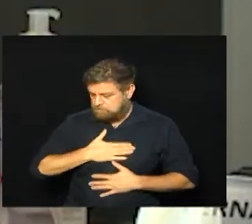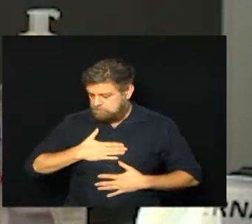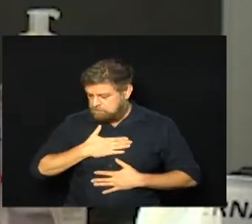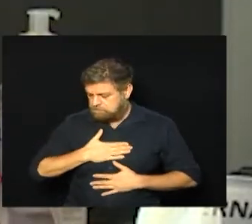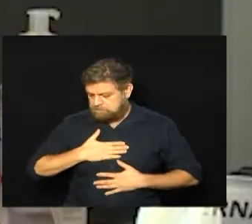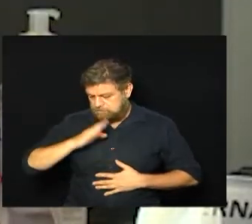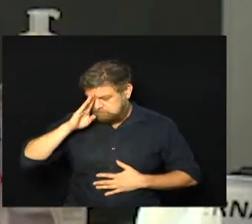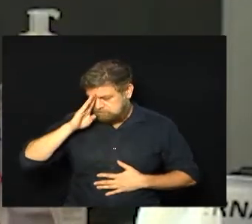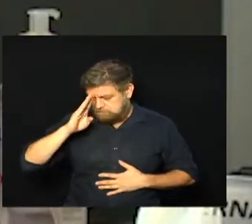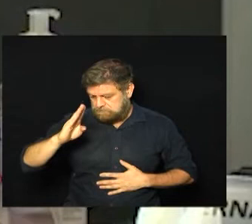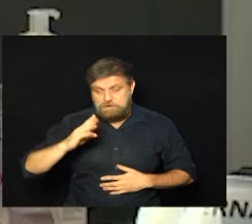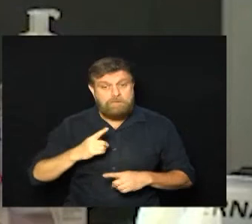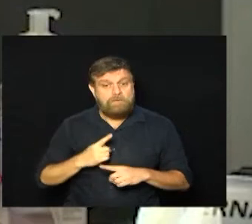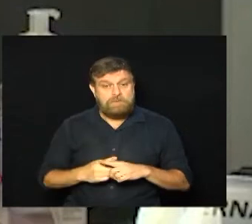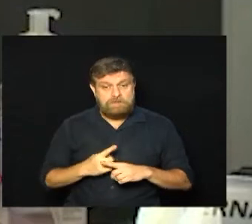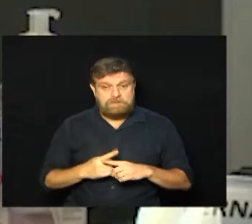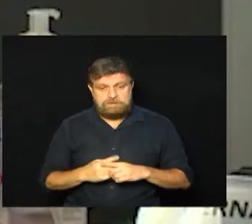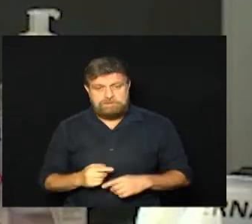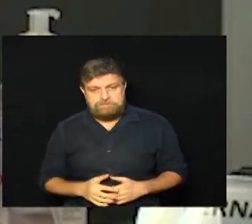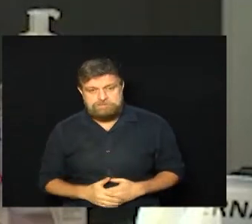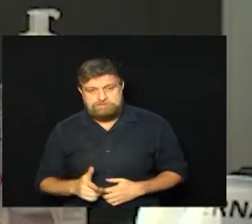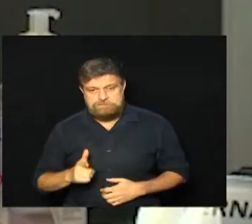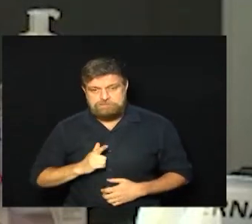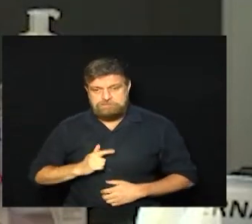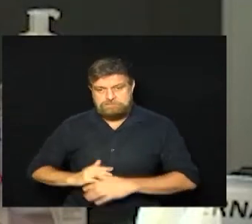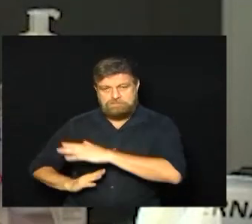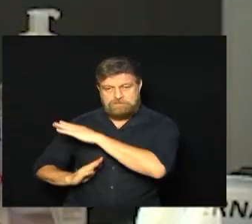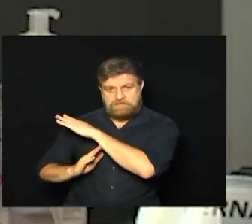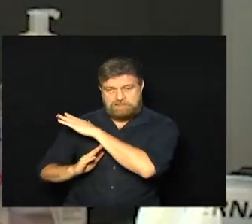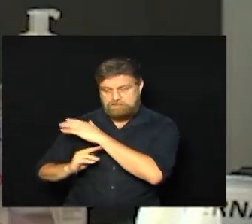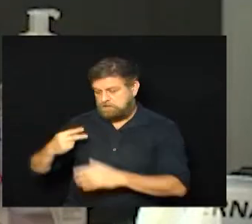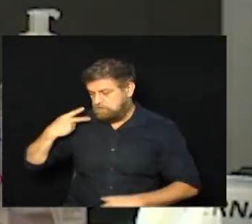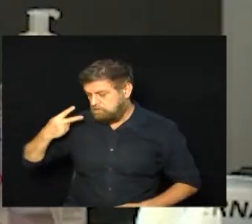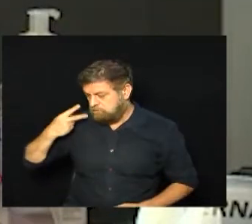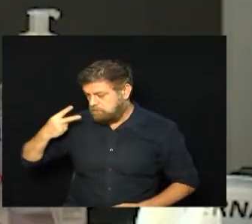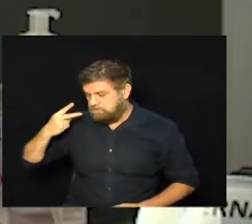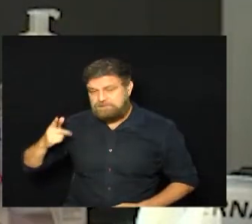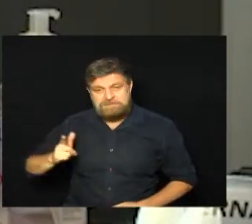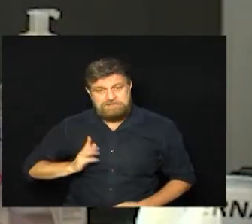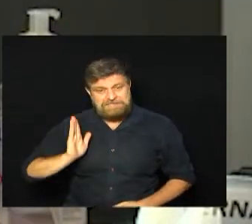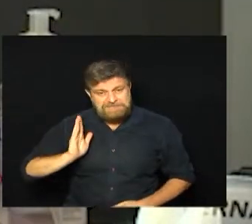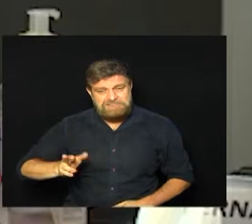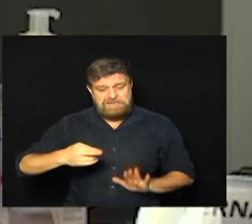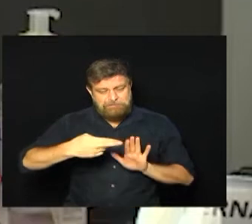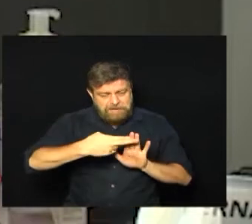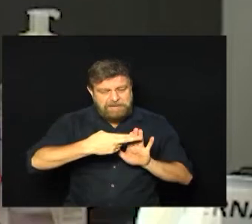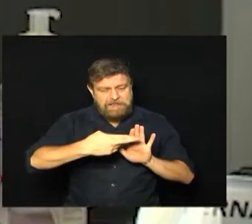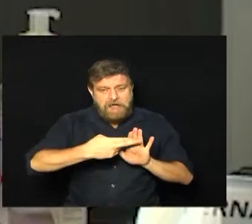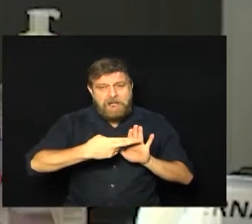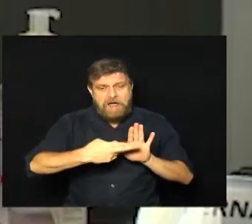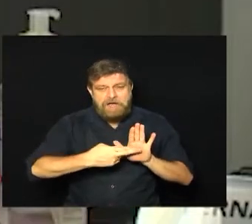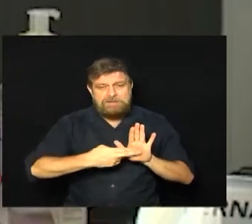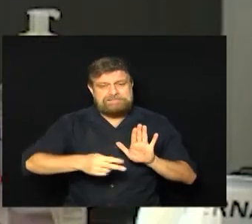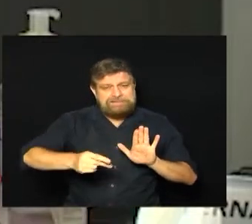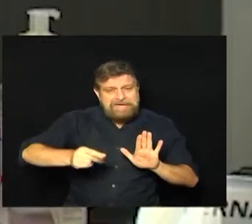principalmente através do Legislativo da cidade de Campinas, que era uma regulamentação que há muito